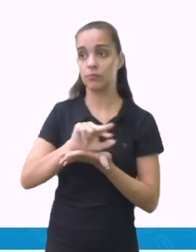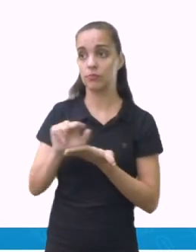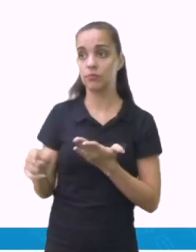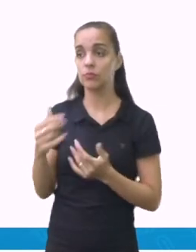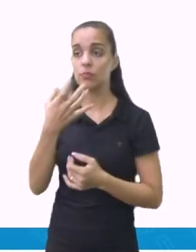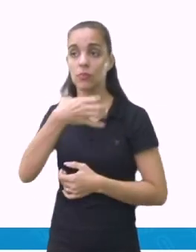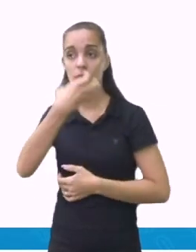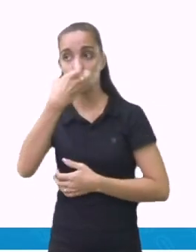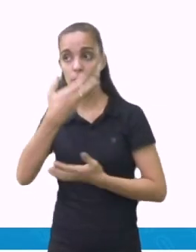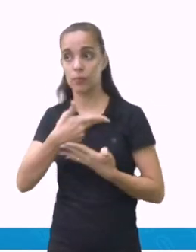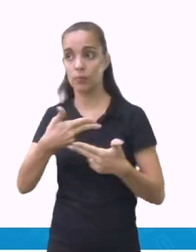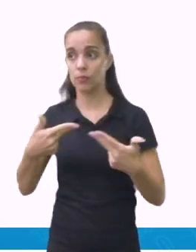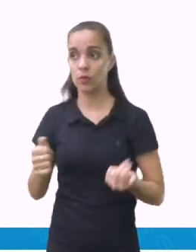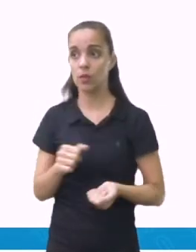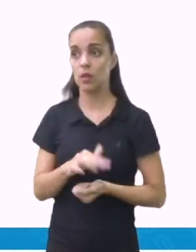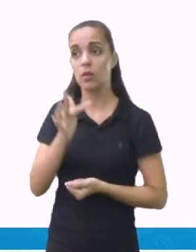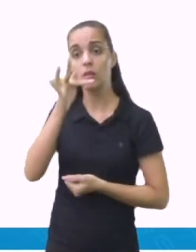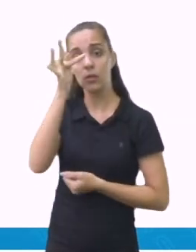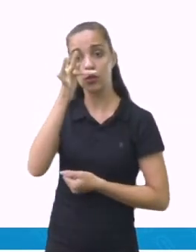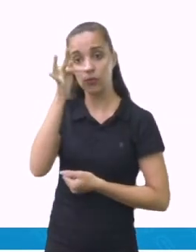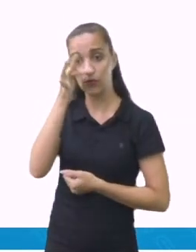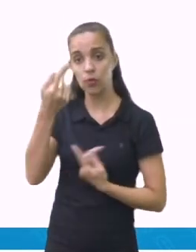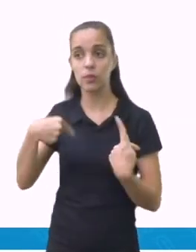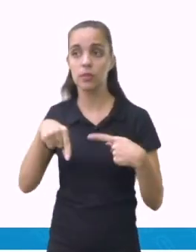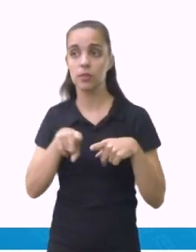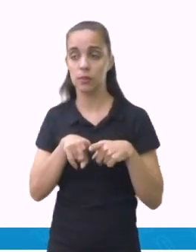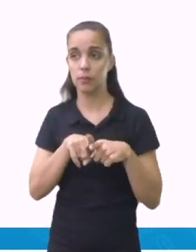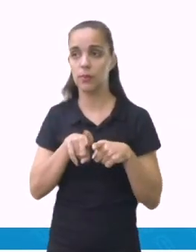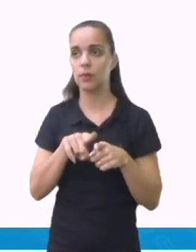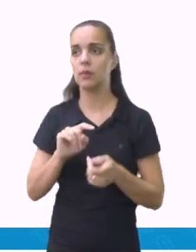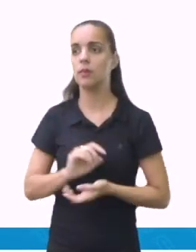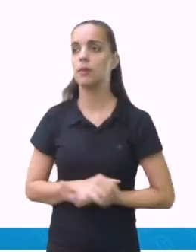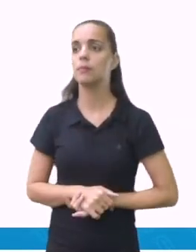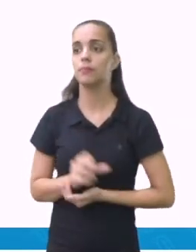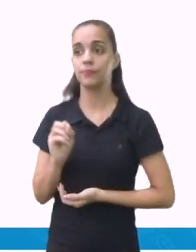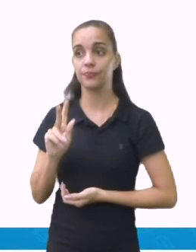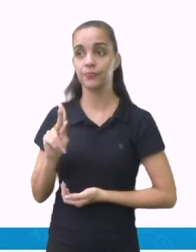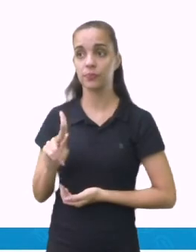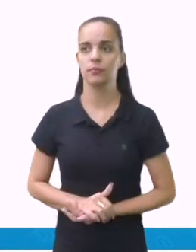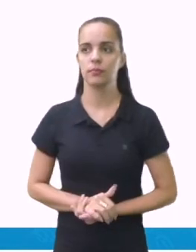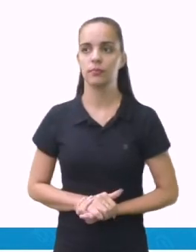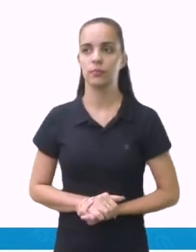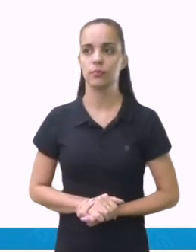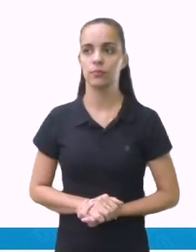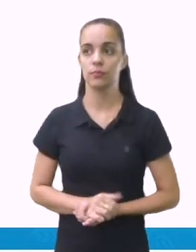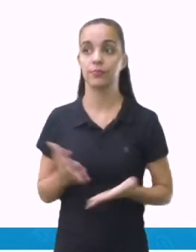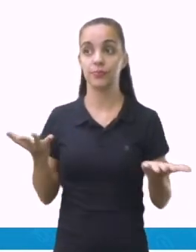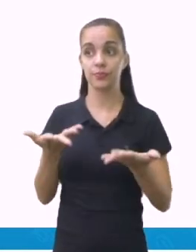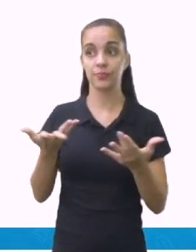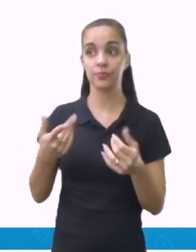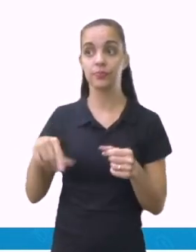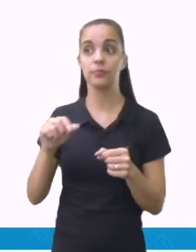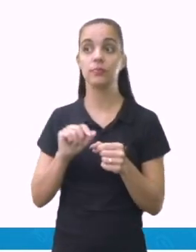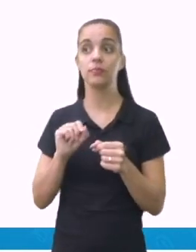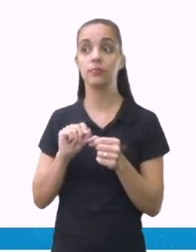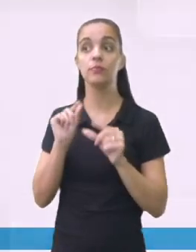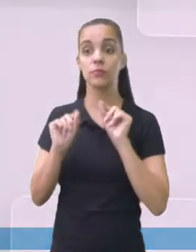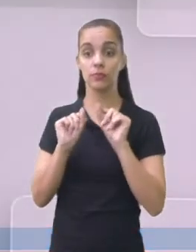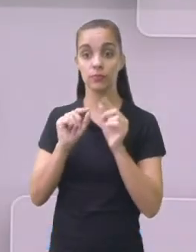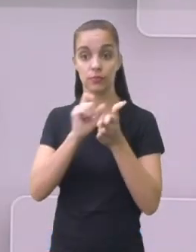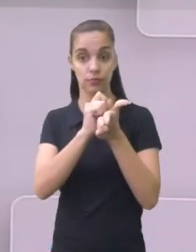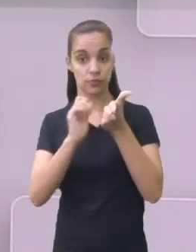das flores e dos frutos, ok? Agora, nós vamos para uma parte